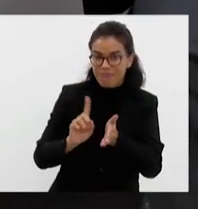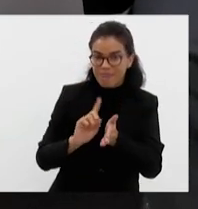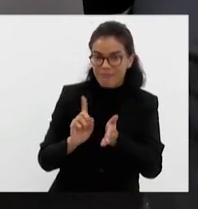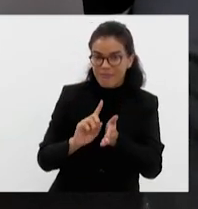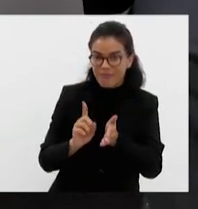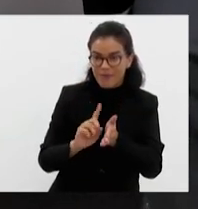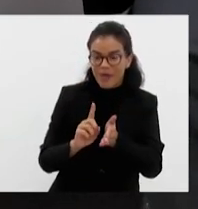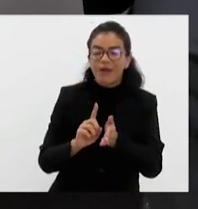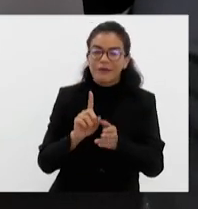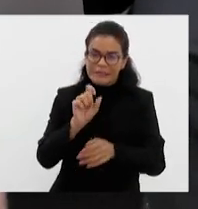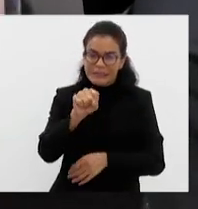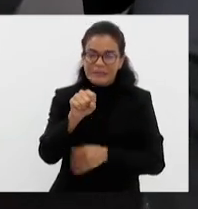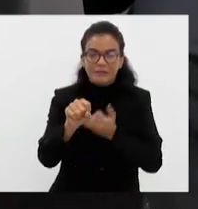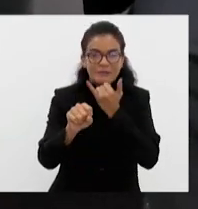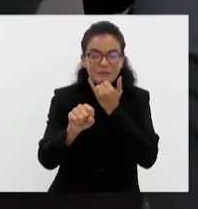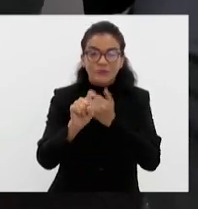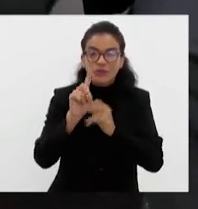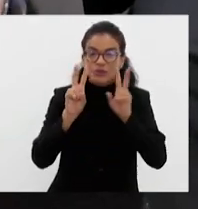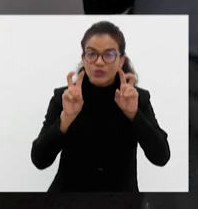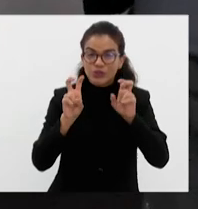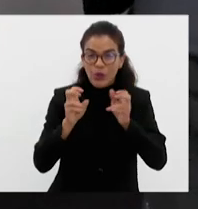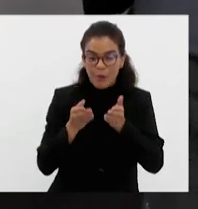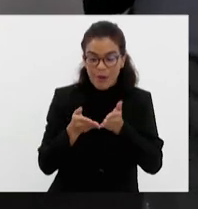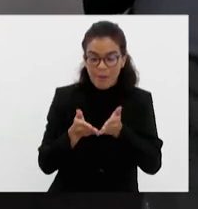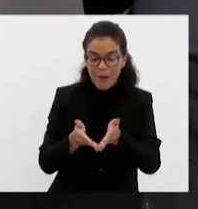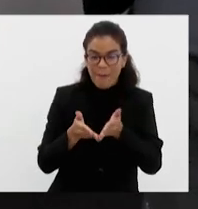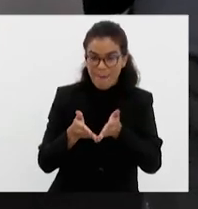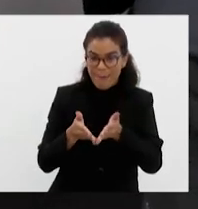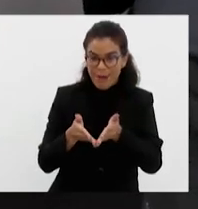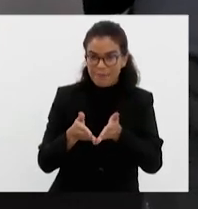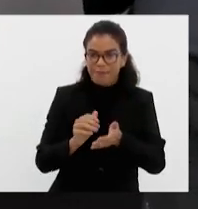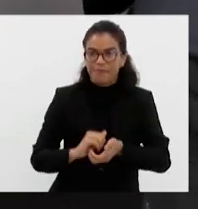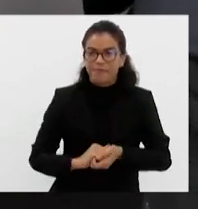Não, foi sobre embarcações, não foi sobre aviões do Executivo.